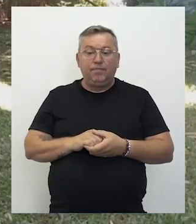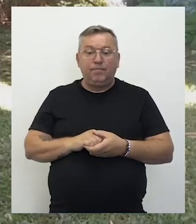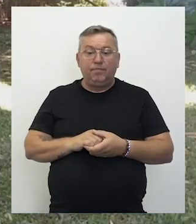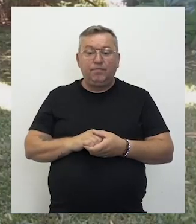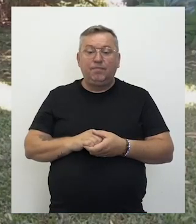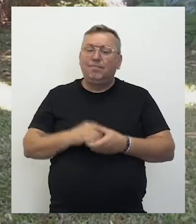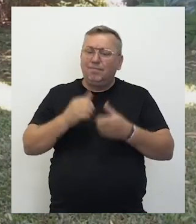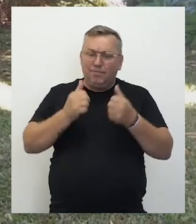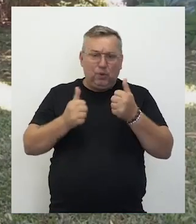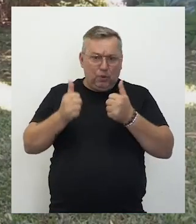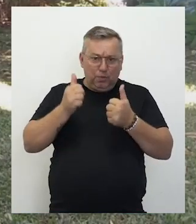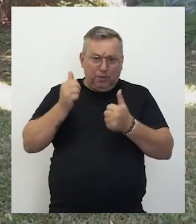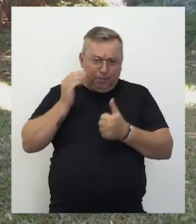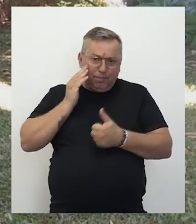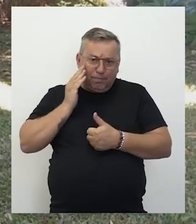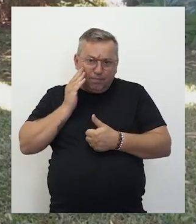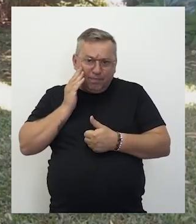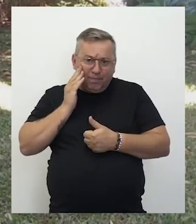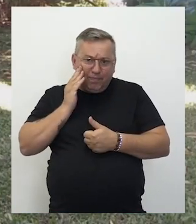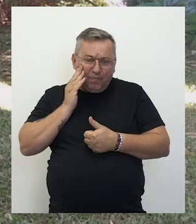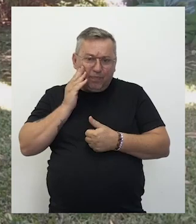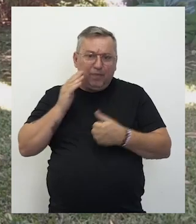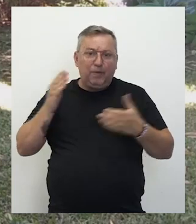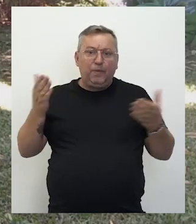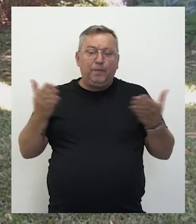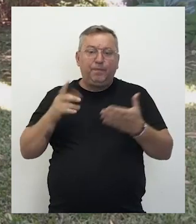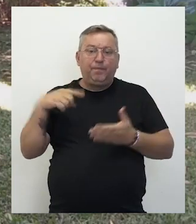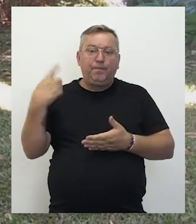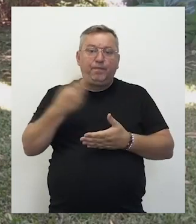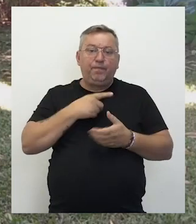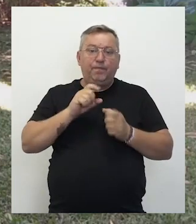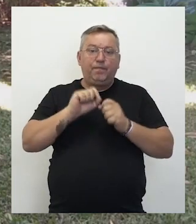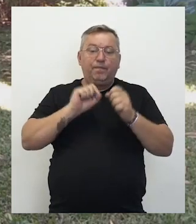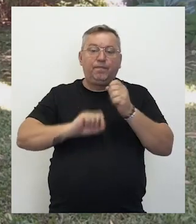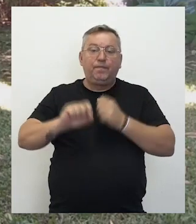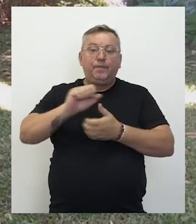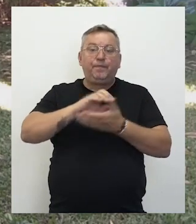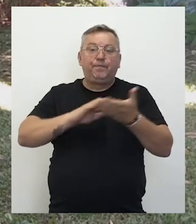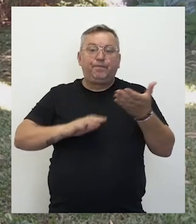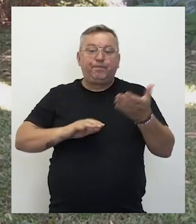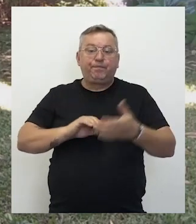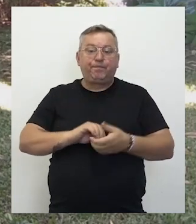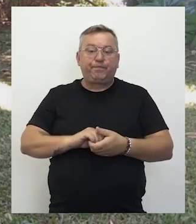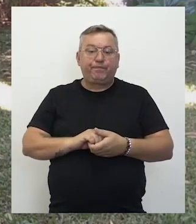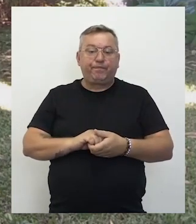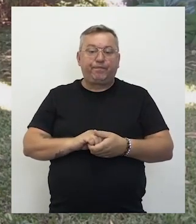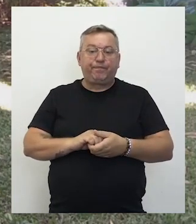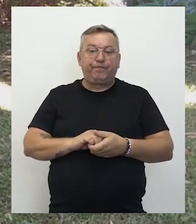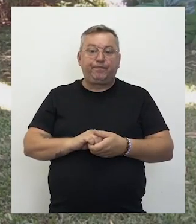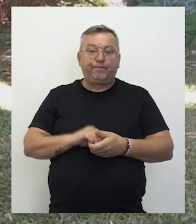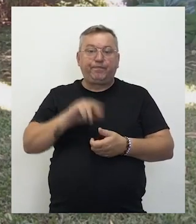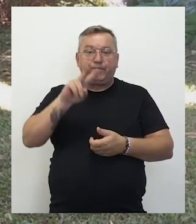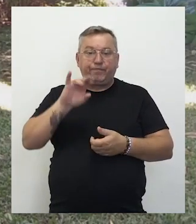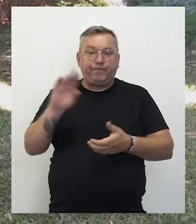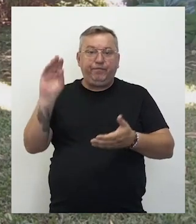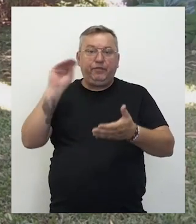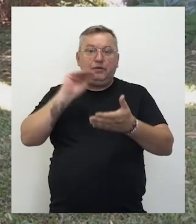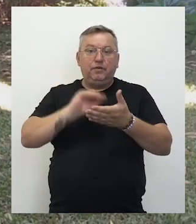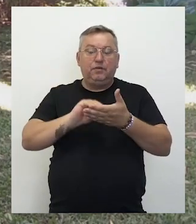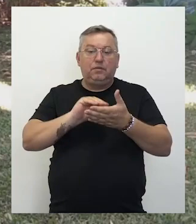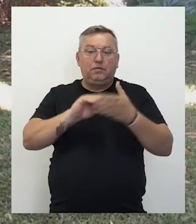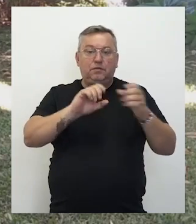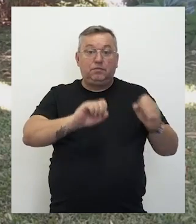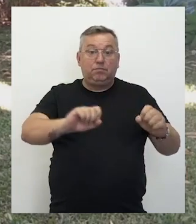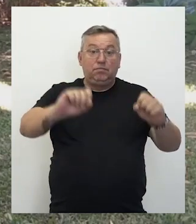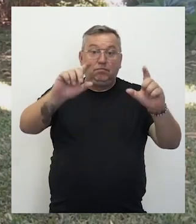Tudo bem até aqui? Então agora nós vamos fazer uma atividade. Eu vou colocar aqui 4